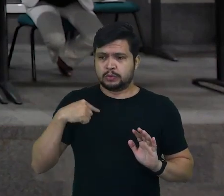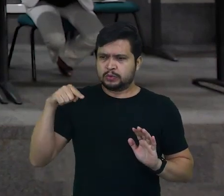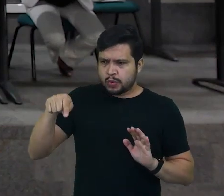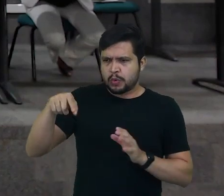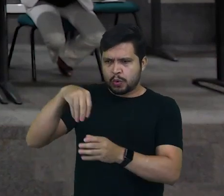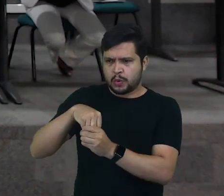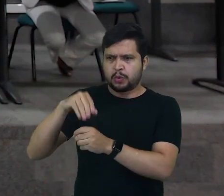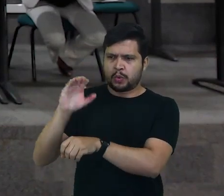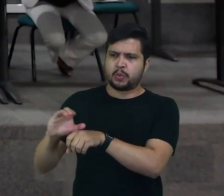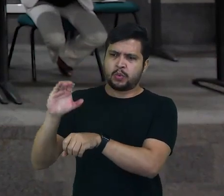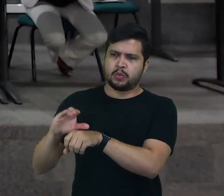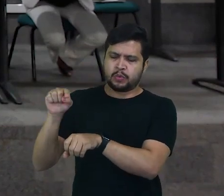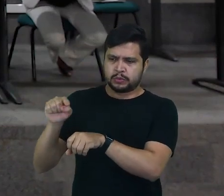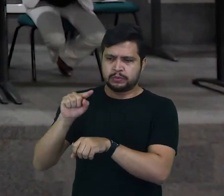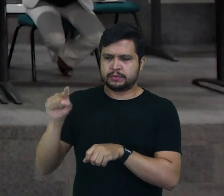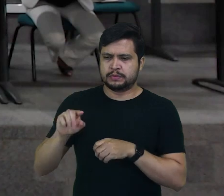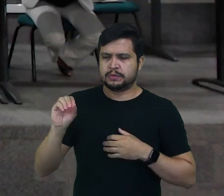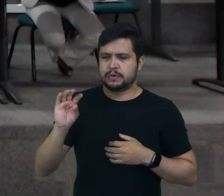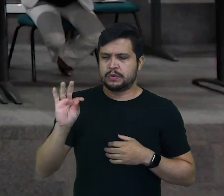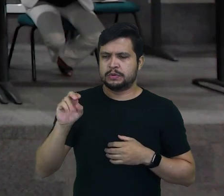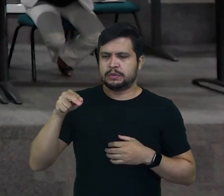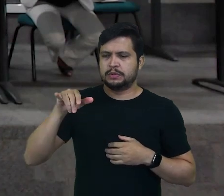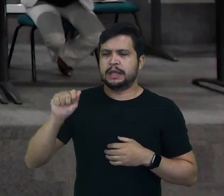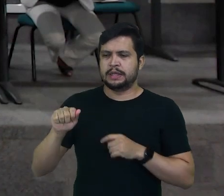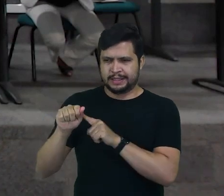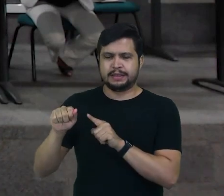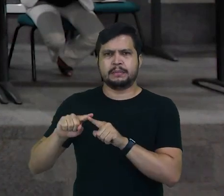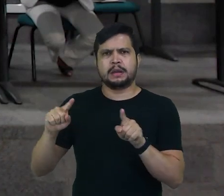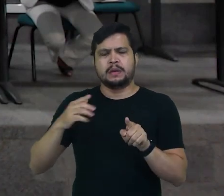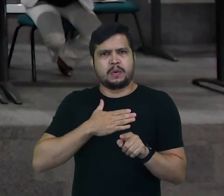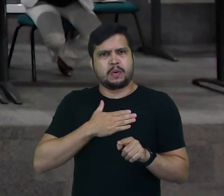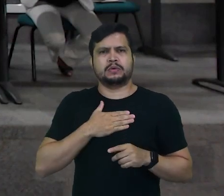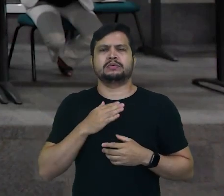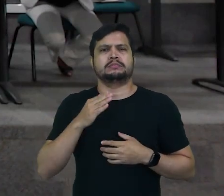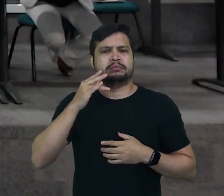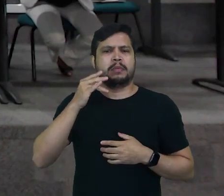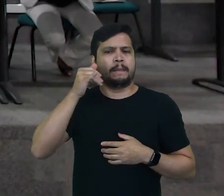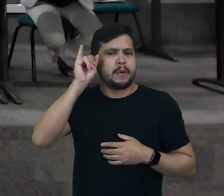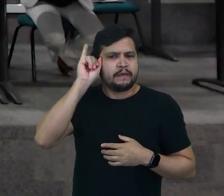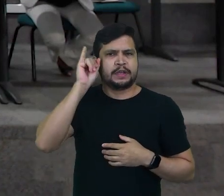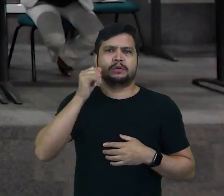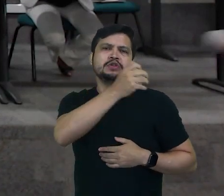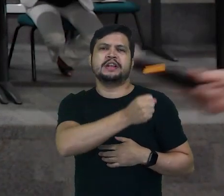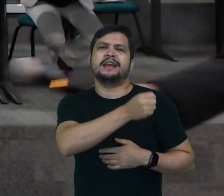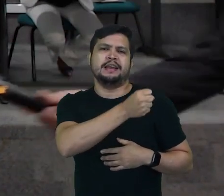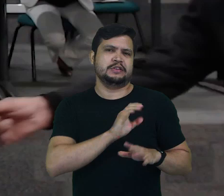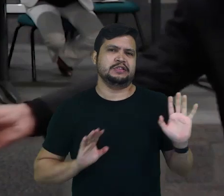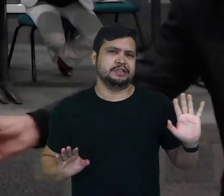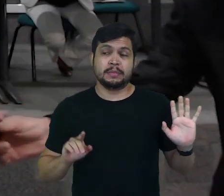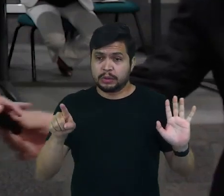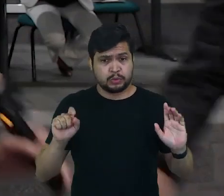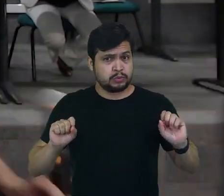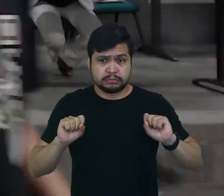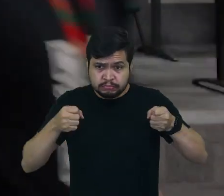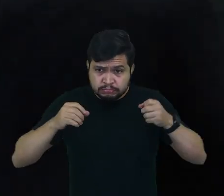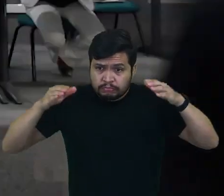Eu estou na zootecnia, mas eu gosto de bovino de leite. Aí você vai ter que se dedicar para estudar bovino de leite, né? Assim, não tem